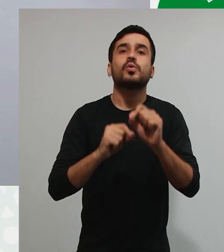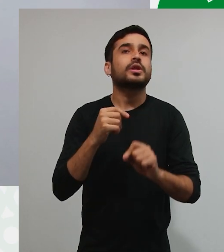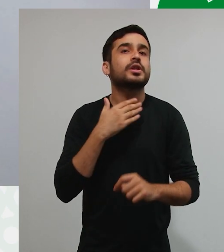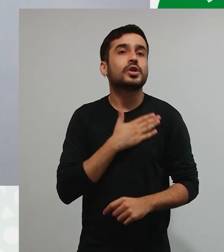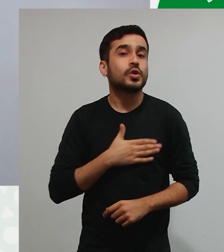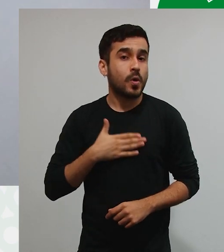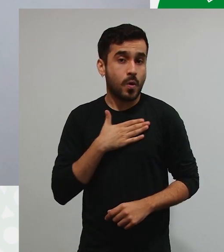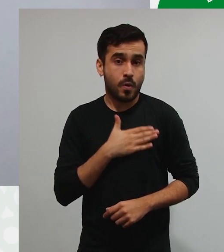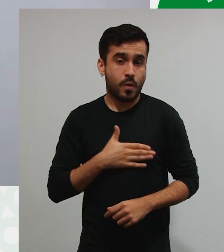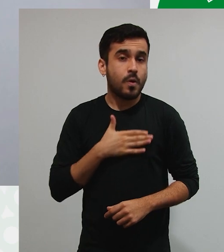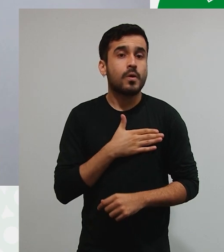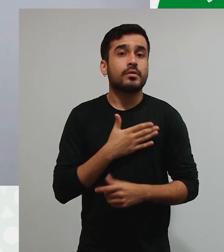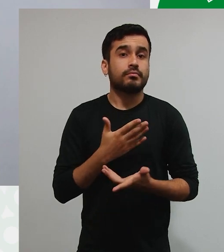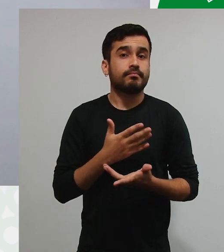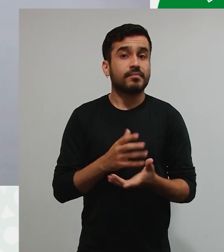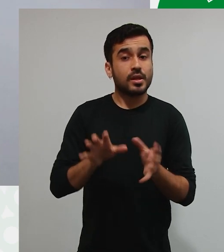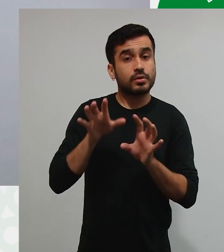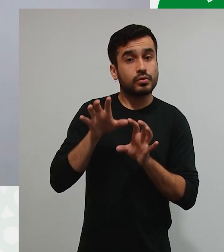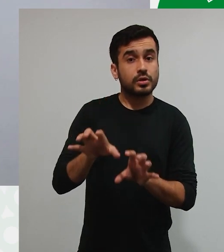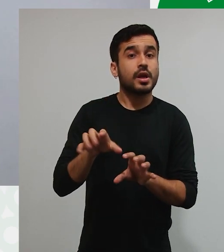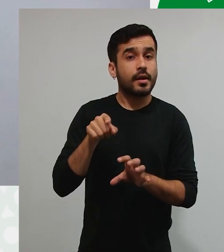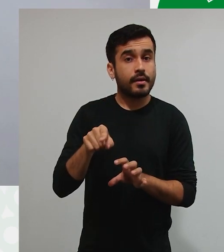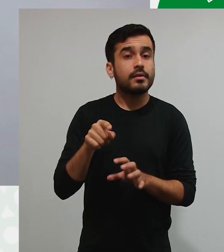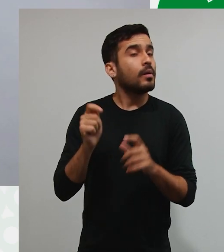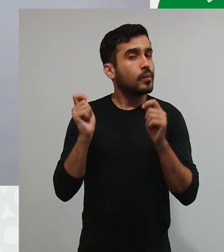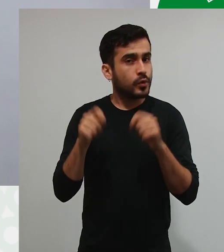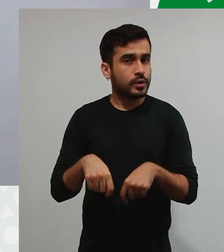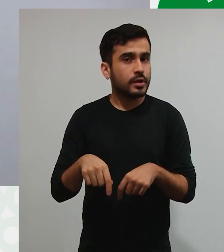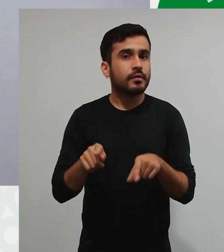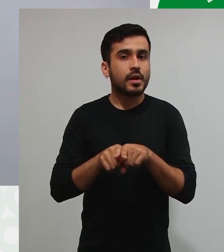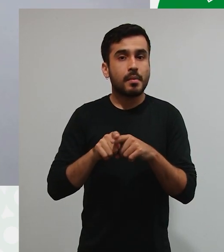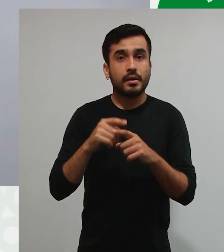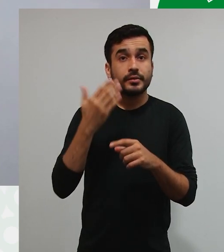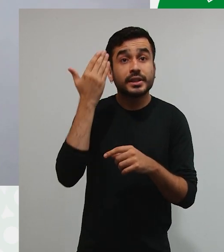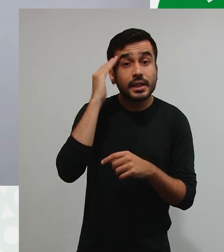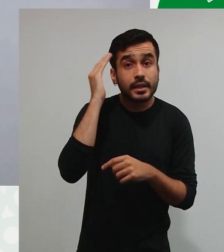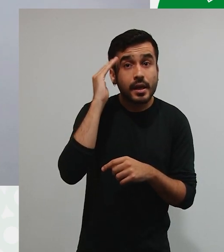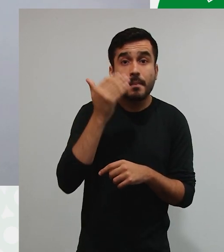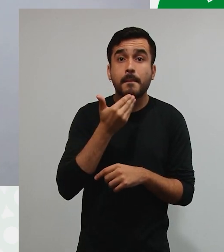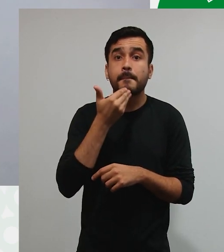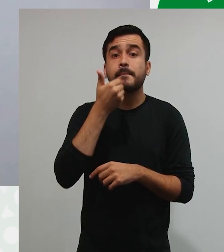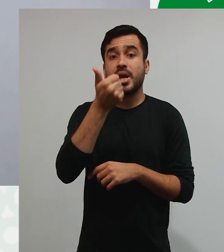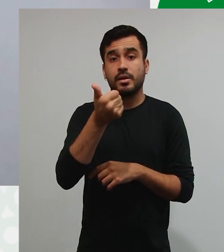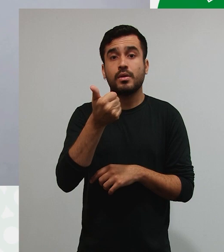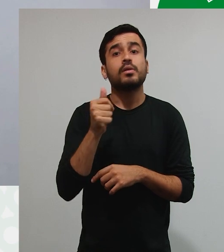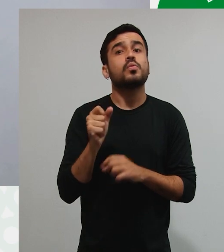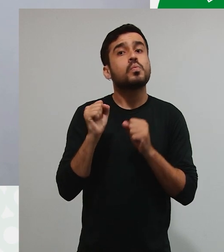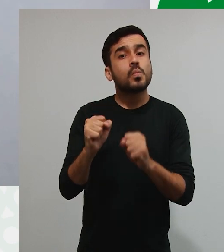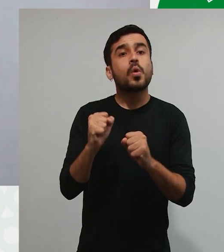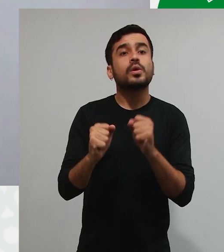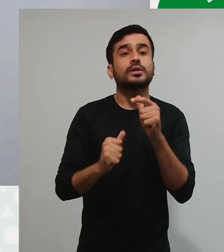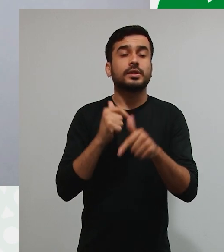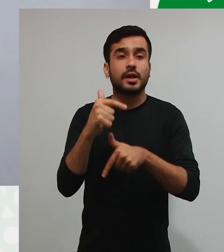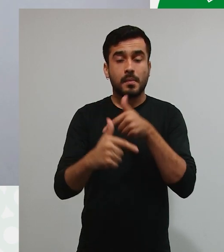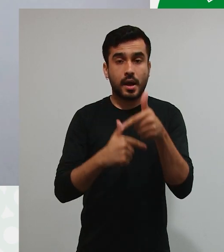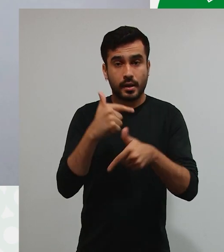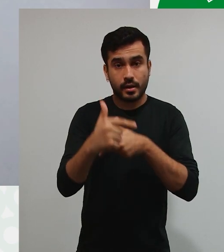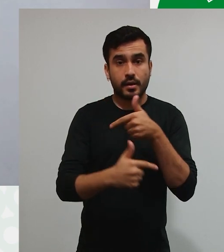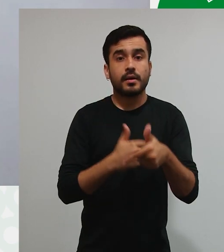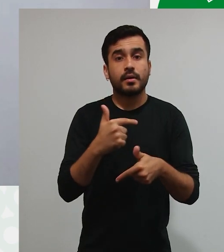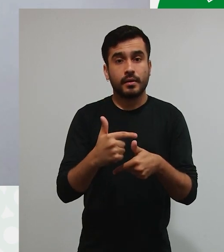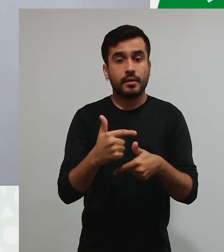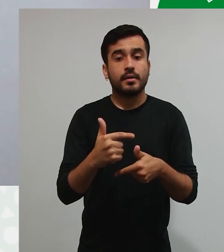gratificante, porque você consegue envolver, né, envolver a turma, as crianças contam, né,